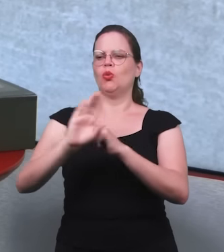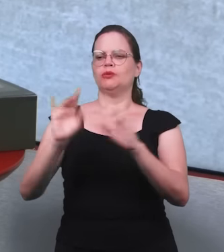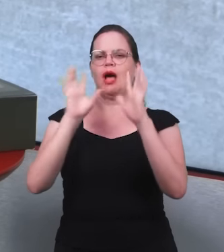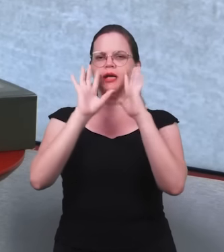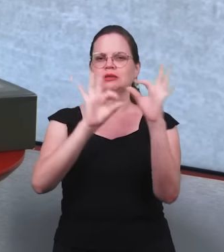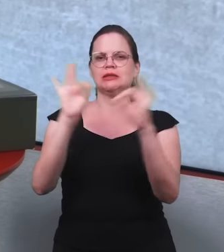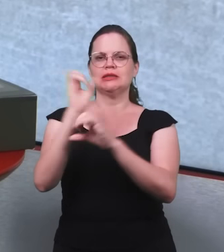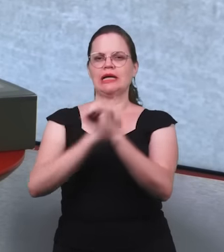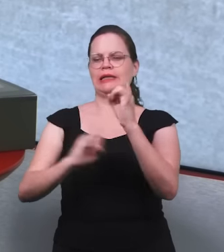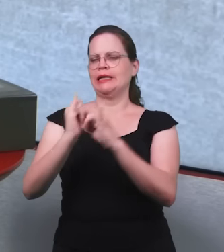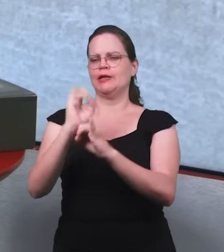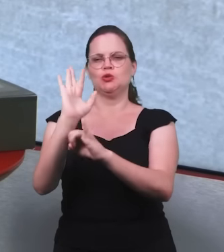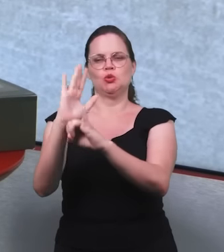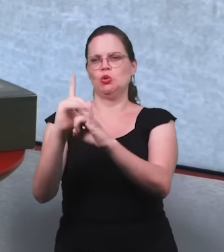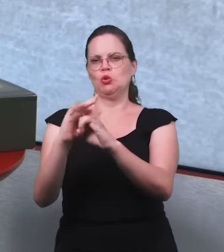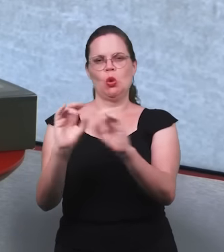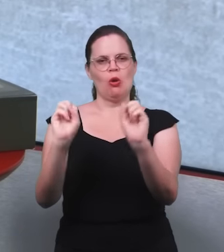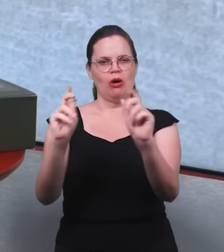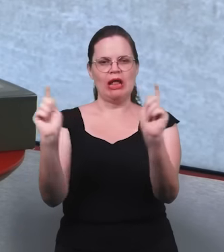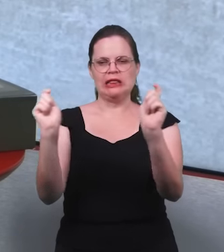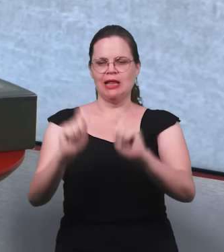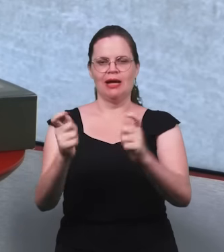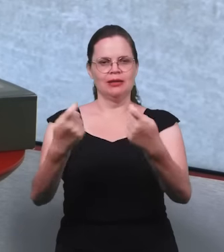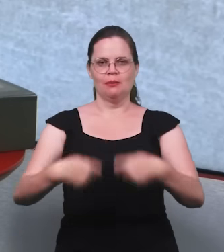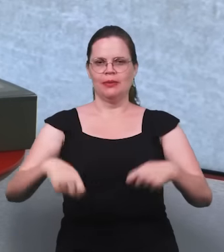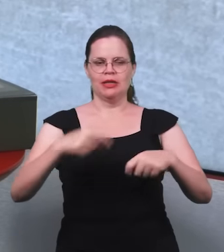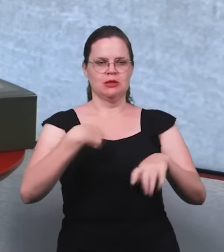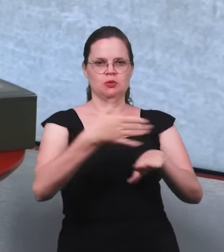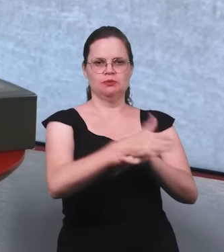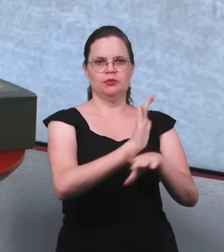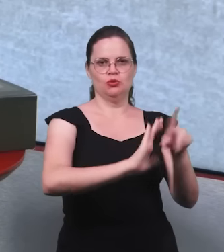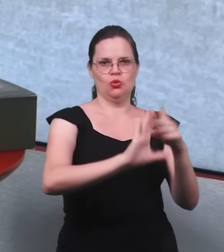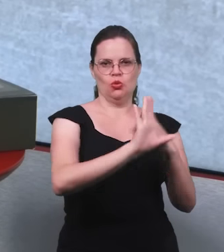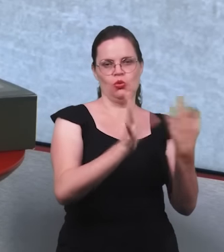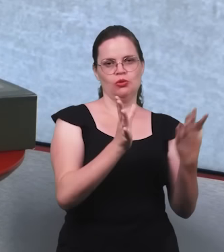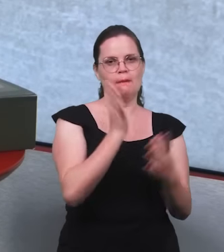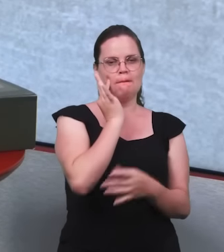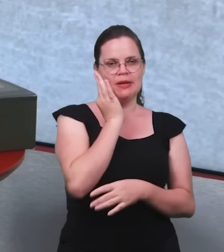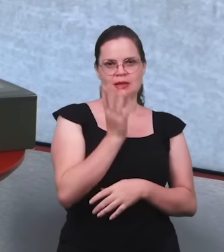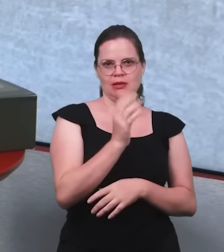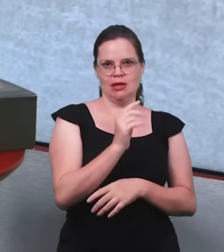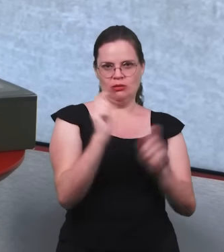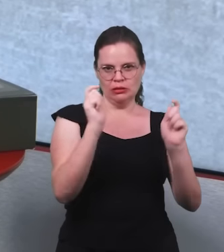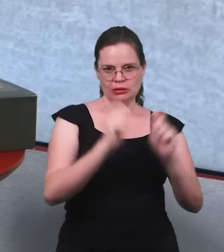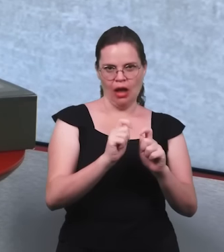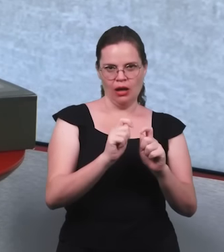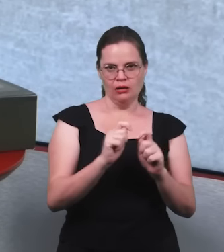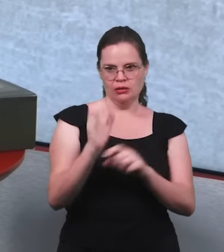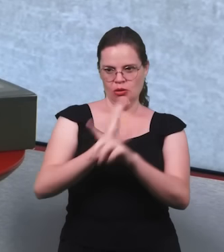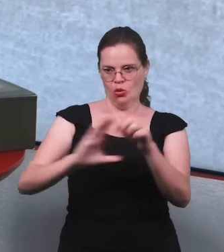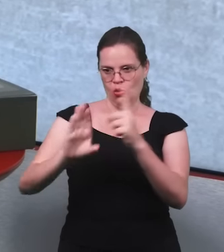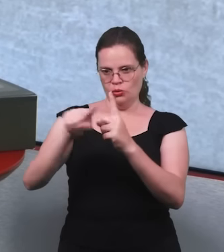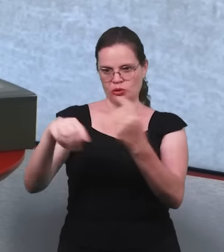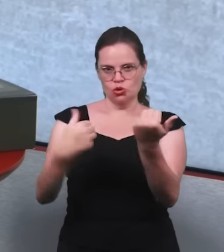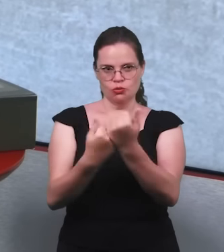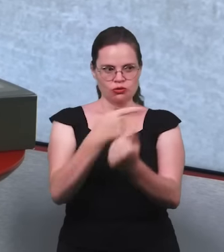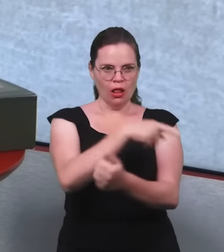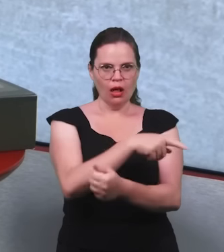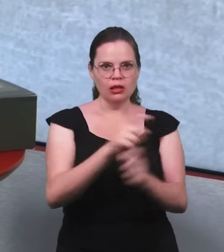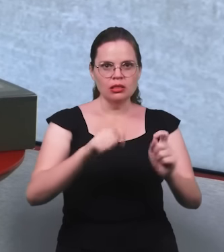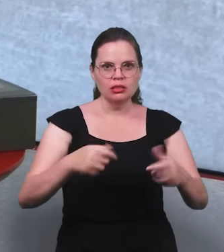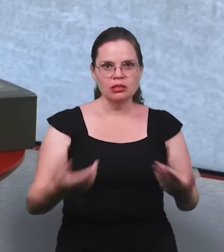assistência a um culto presencial? Podemos ainda aprimorar essa pergunta, porque normalmente as pessoas fazem comentários